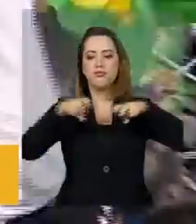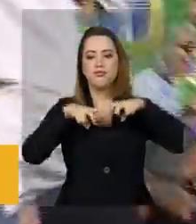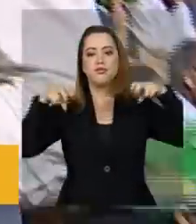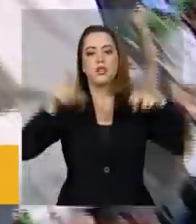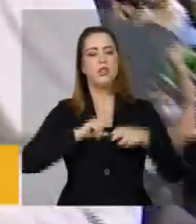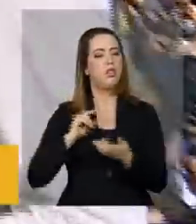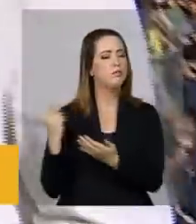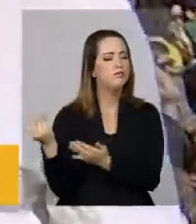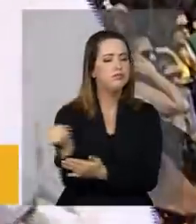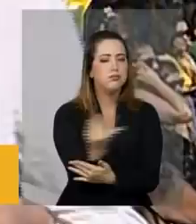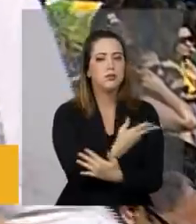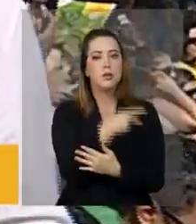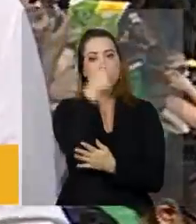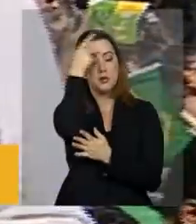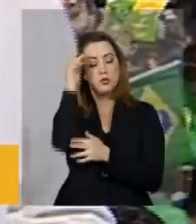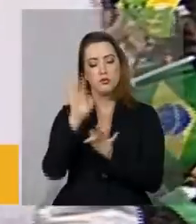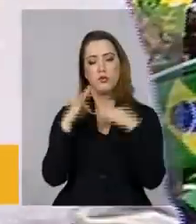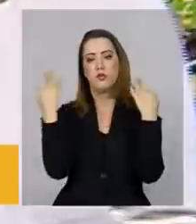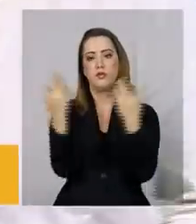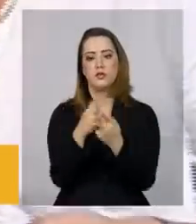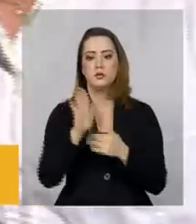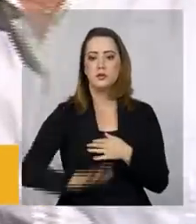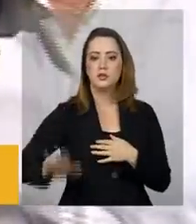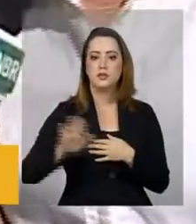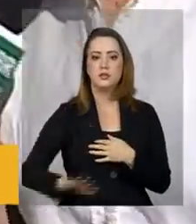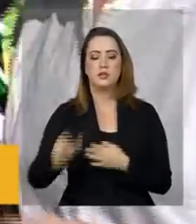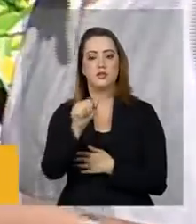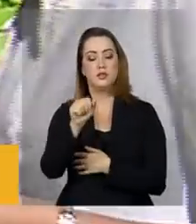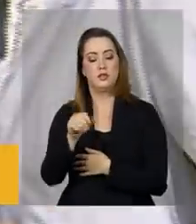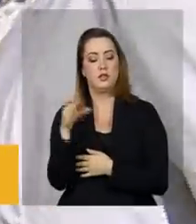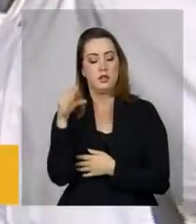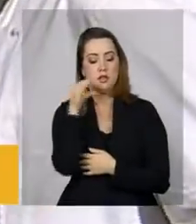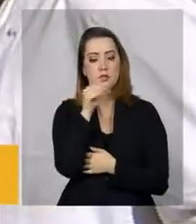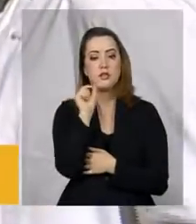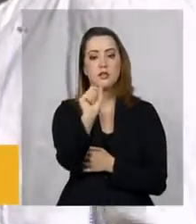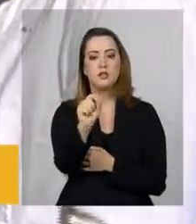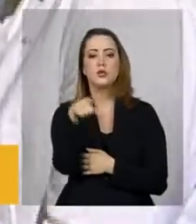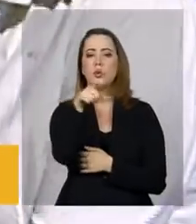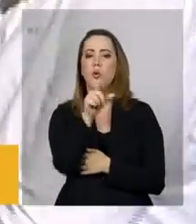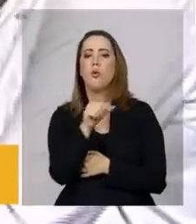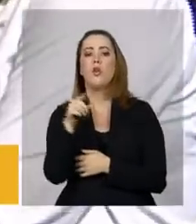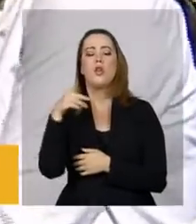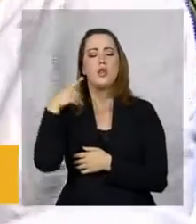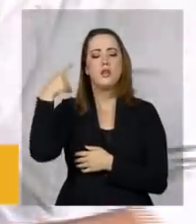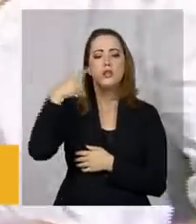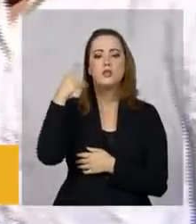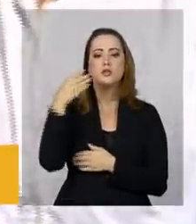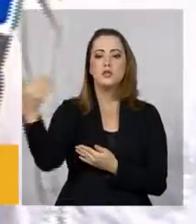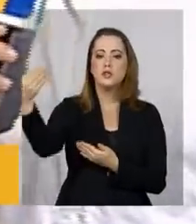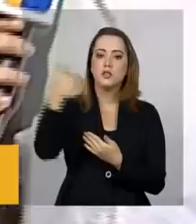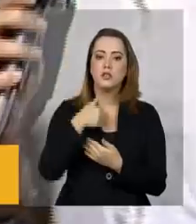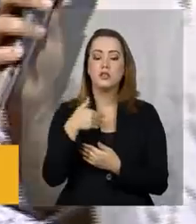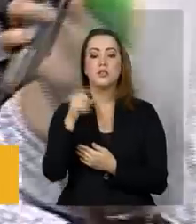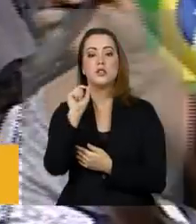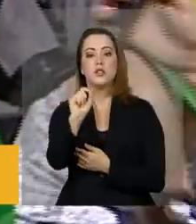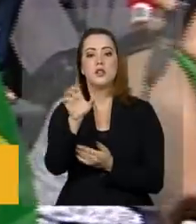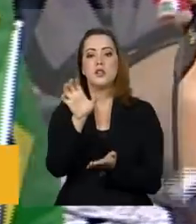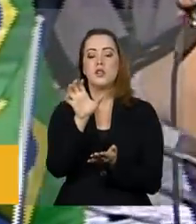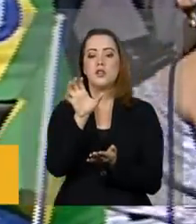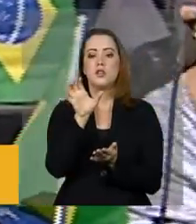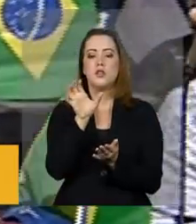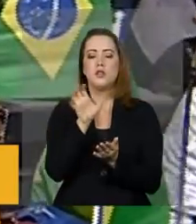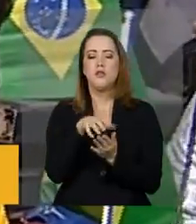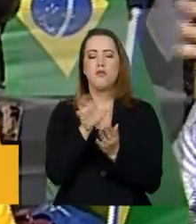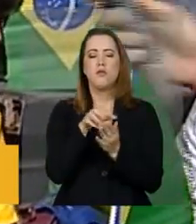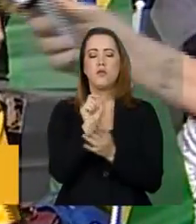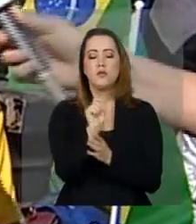famílias, crianças, adultos. Eu vou conversar com o Gilberto Lima, que é advogado e veio do Recife com a mãe e o filho só para acompanhar o desfile de 7 de setembro.